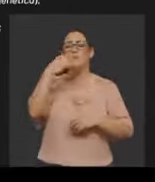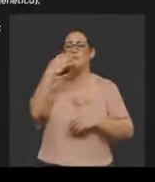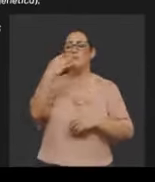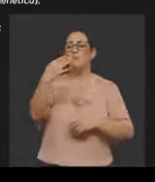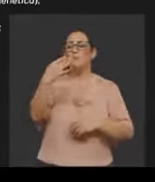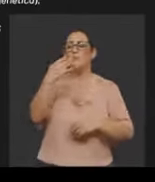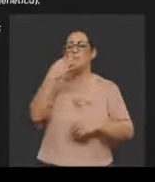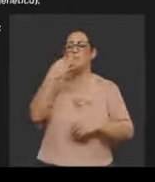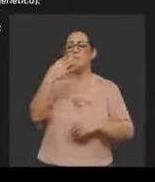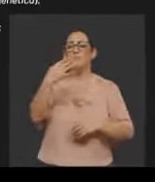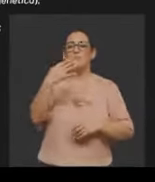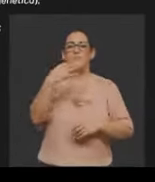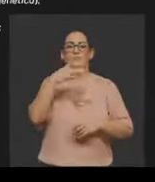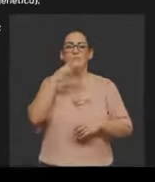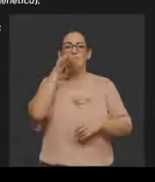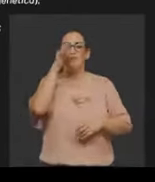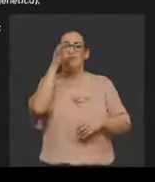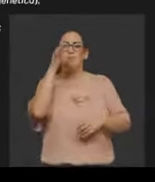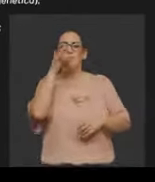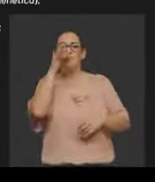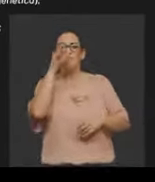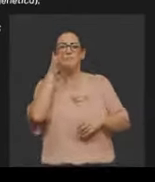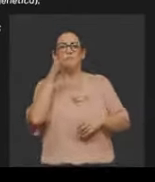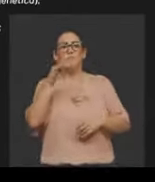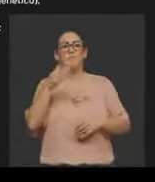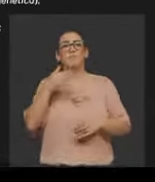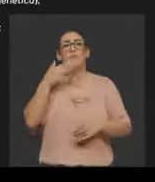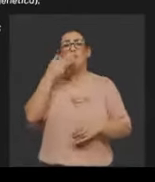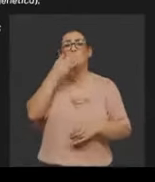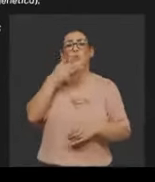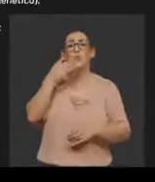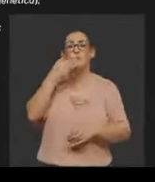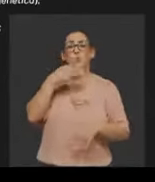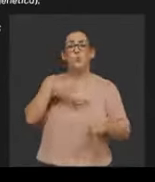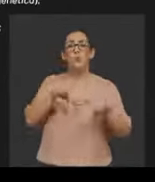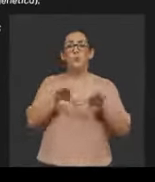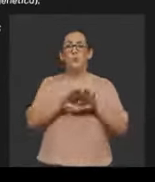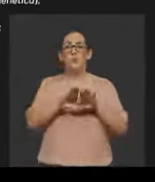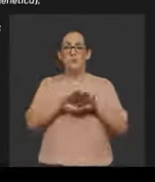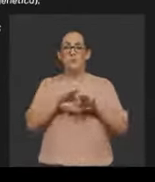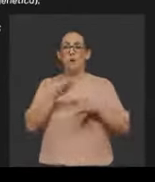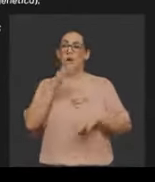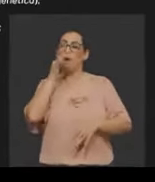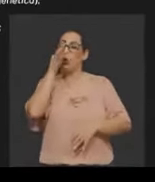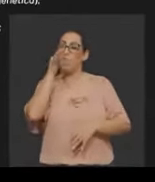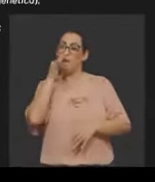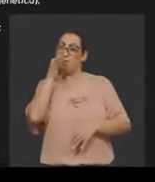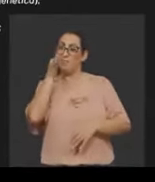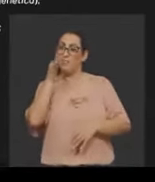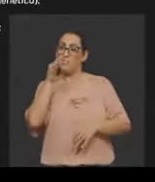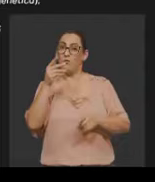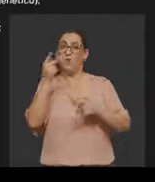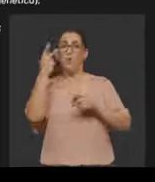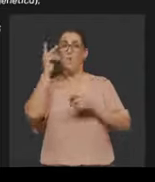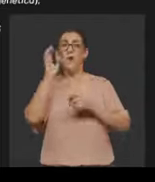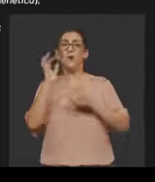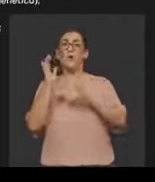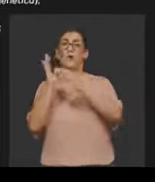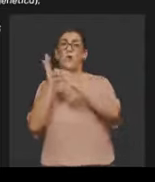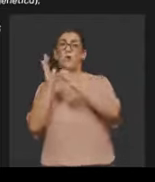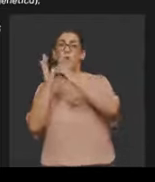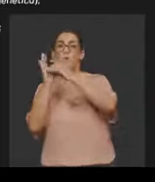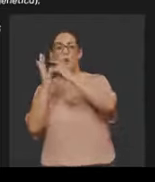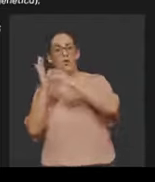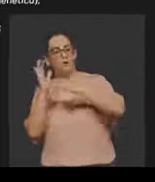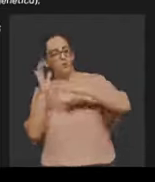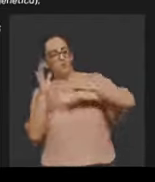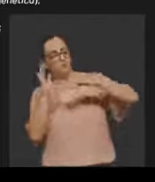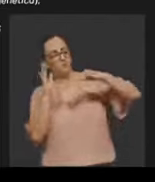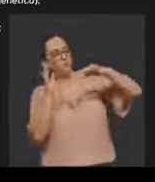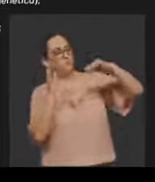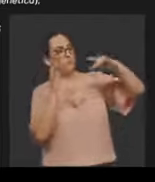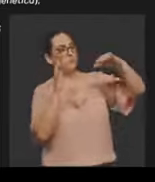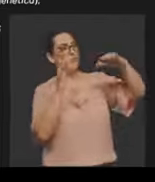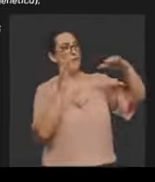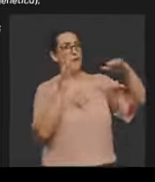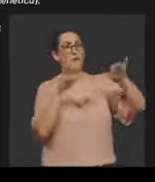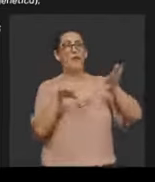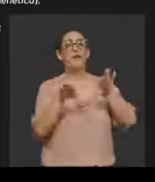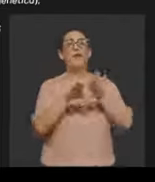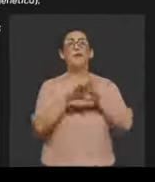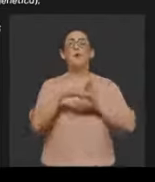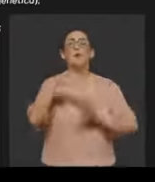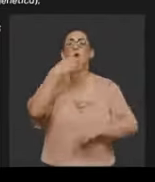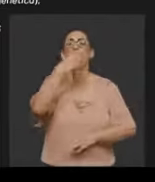flor, para a dispersão, né, do grão de pólen e no caso do fruto, para a dispersão da